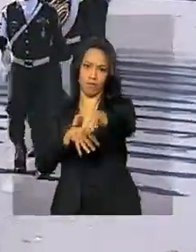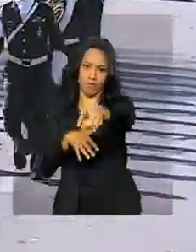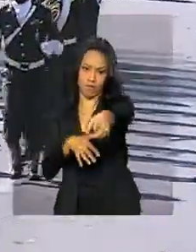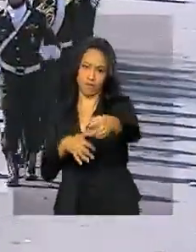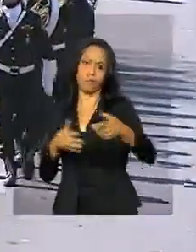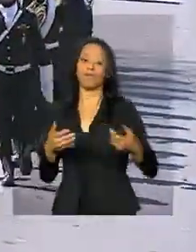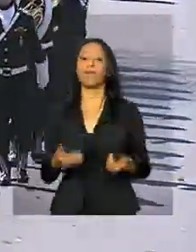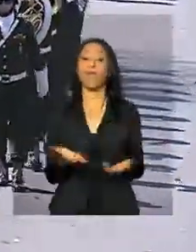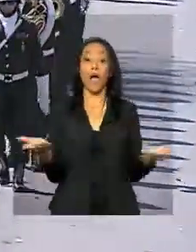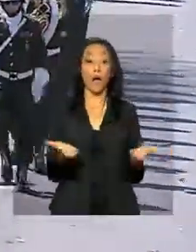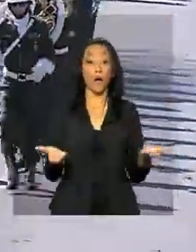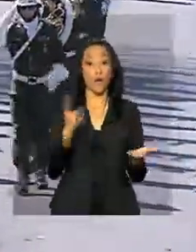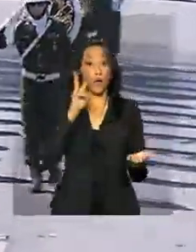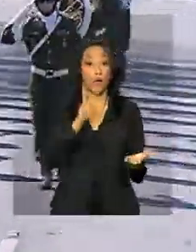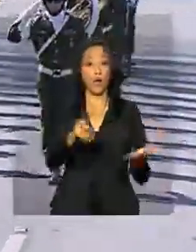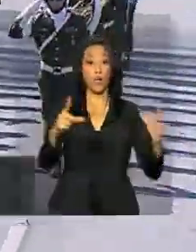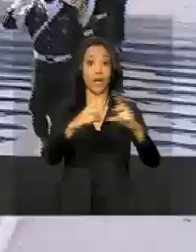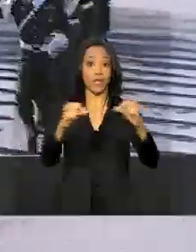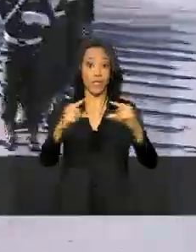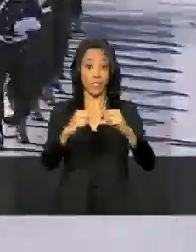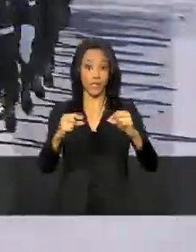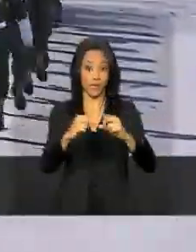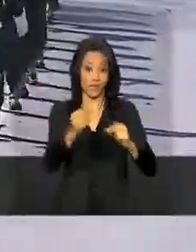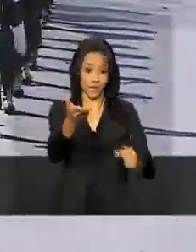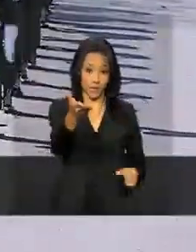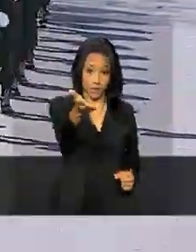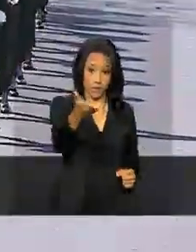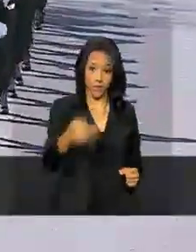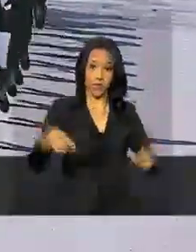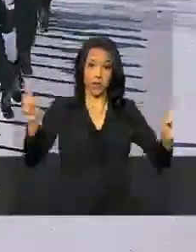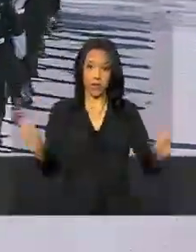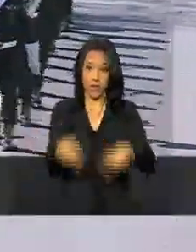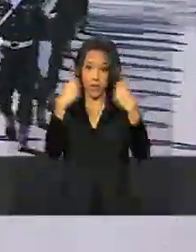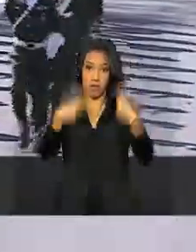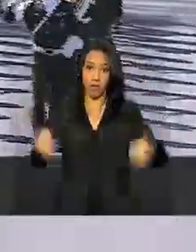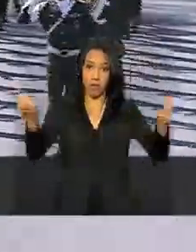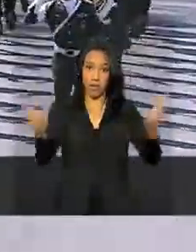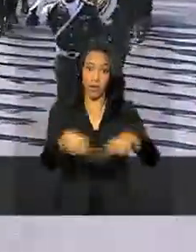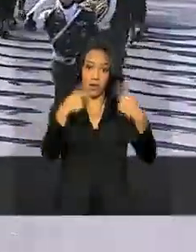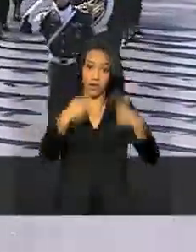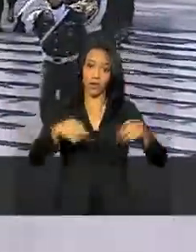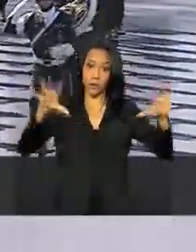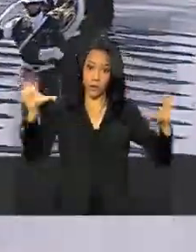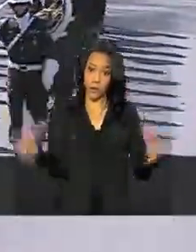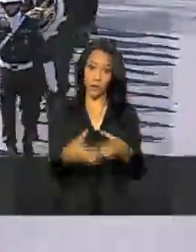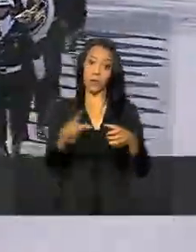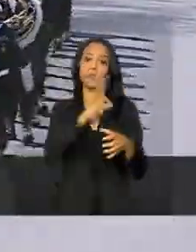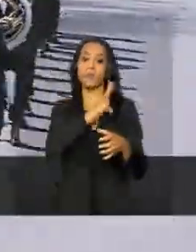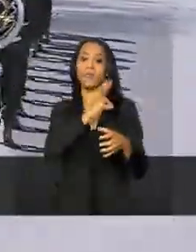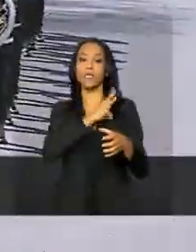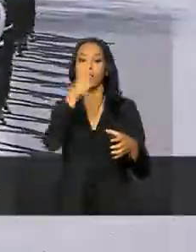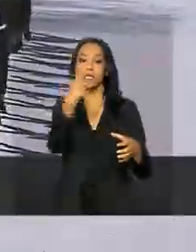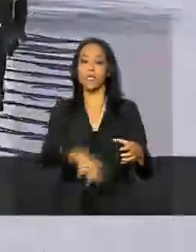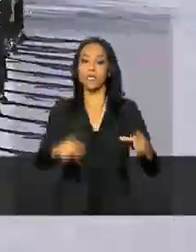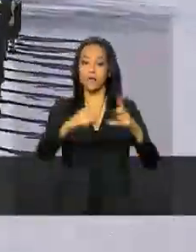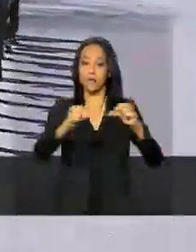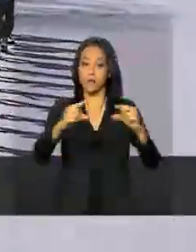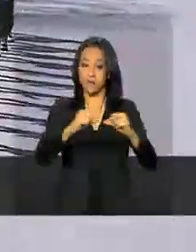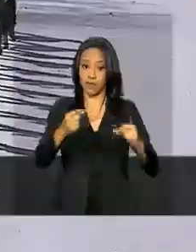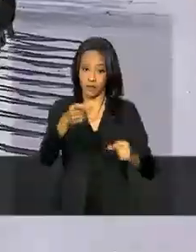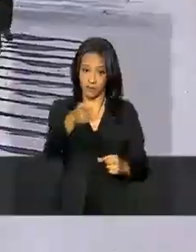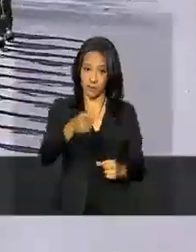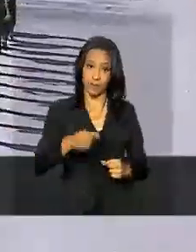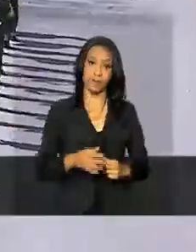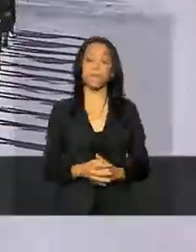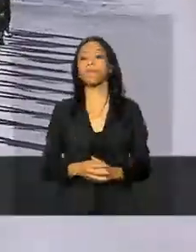Imagens agora de Brasília. Novamente, aí a banda do Batalhão de Polícia de Exército de Brasília está abrindo